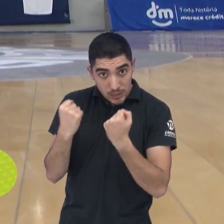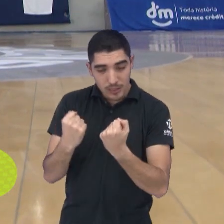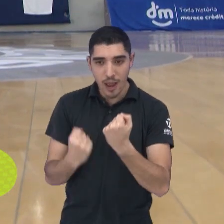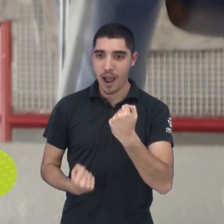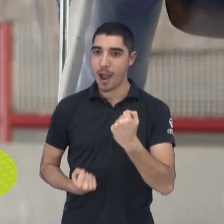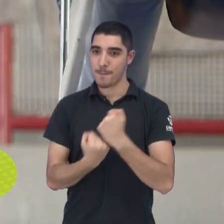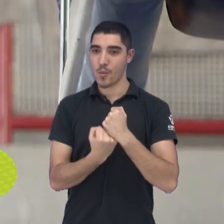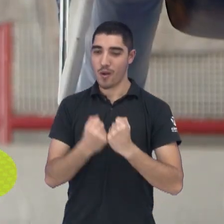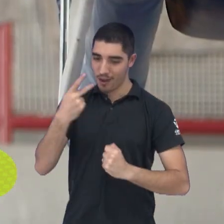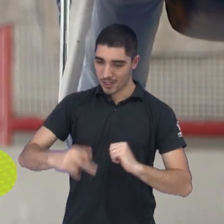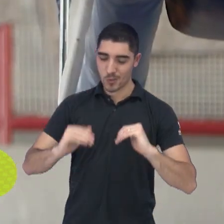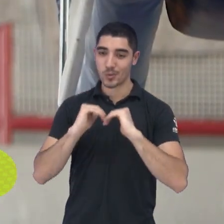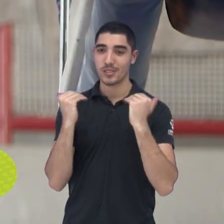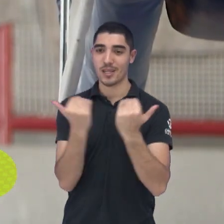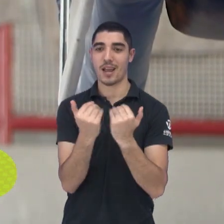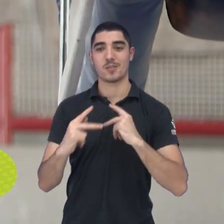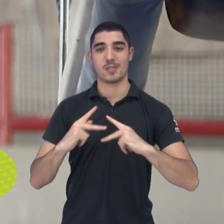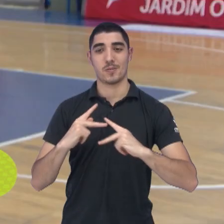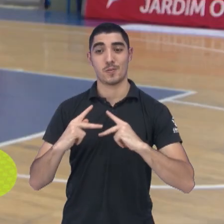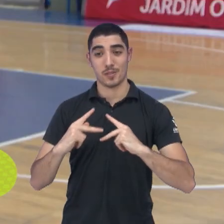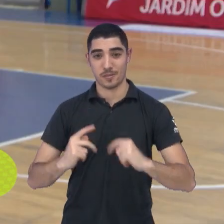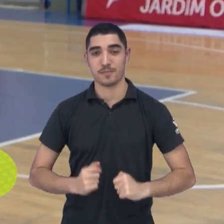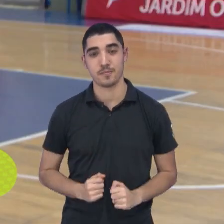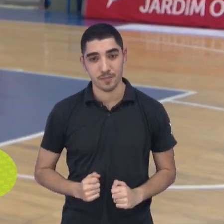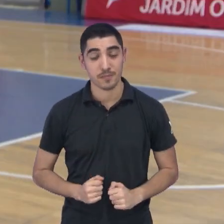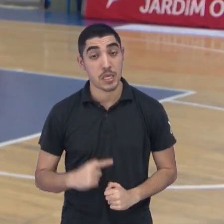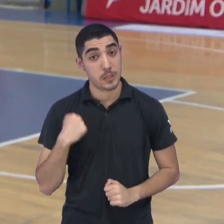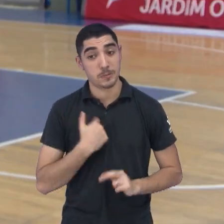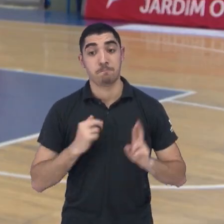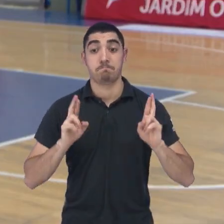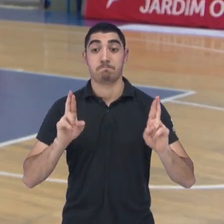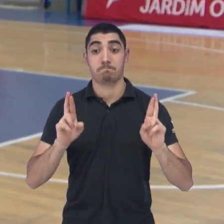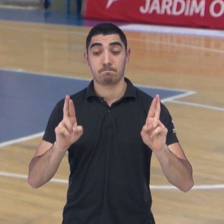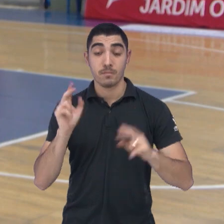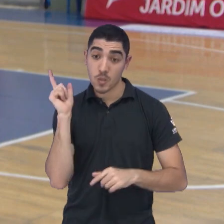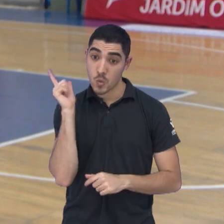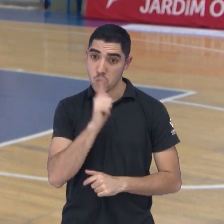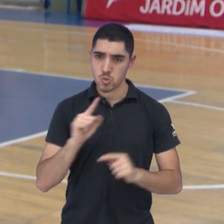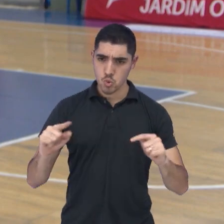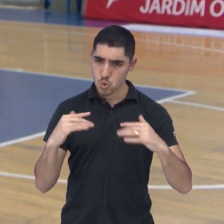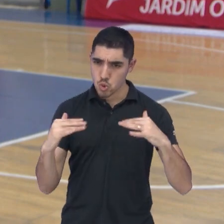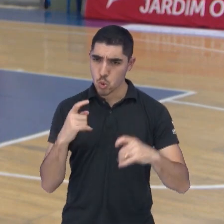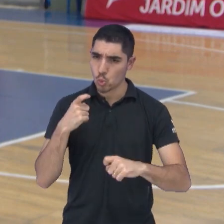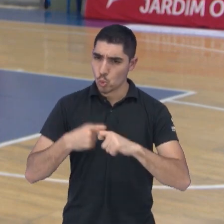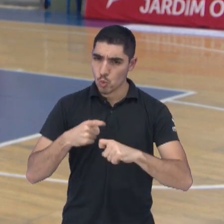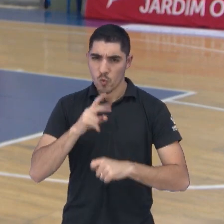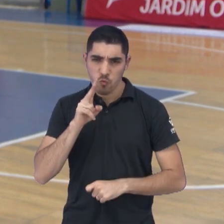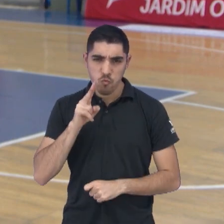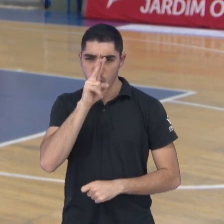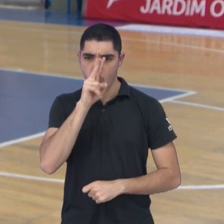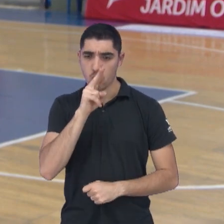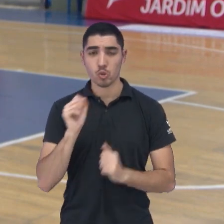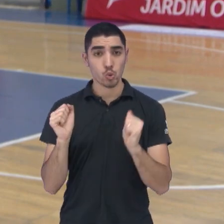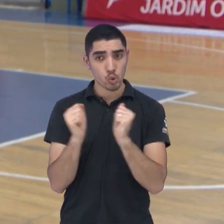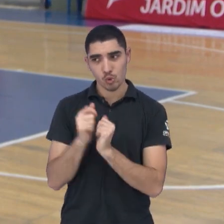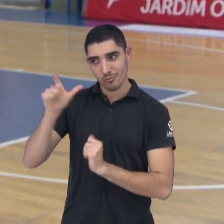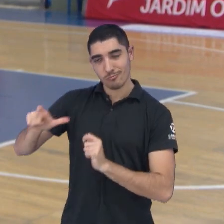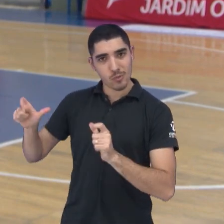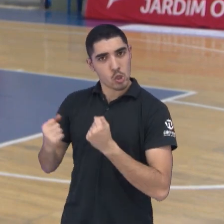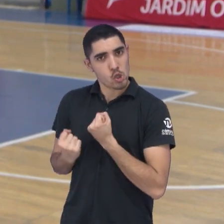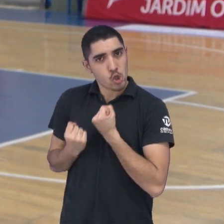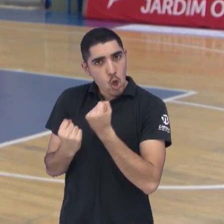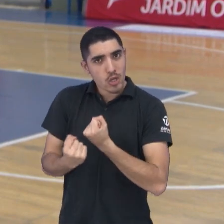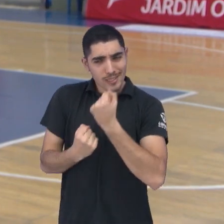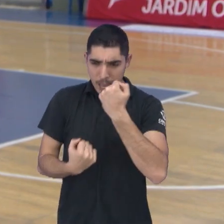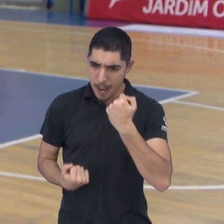do seu Linneu para sair com a vitória. A gente espera que a gente consiga fazer um grande jogo do lado da nossa torcida aqui no Linneu de Moura, né? Que